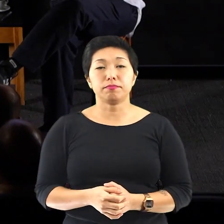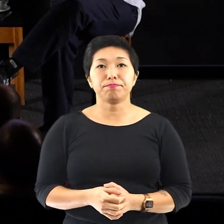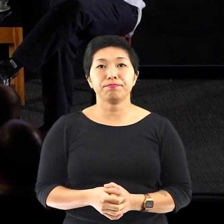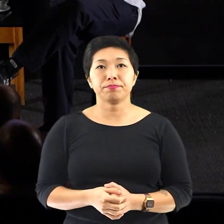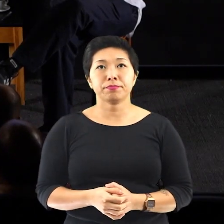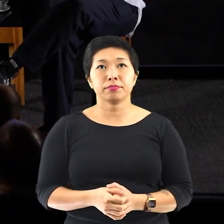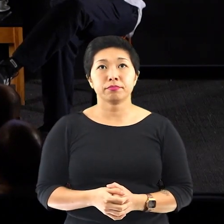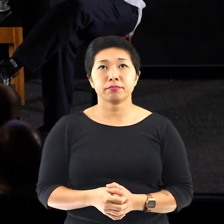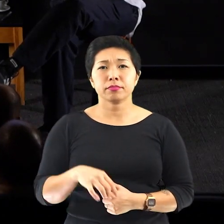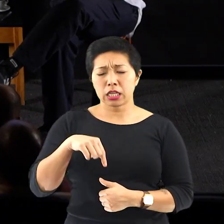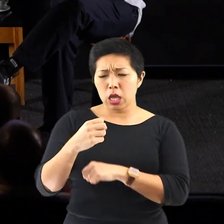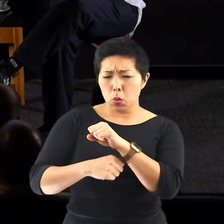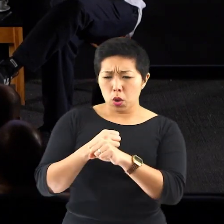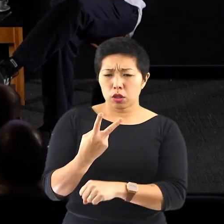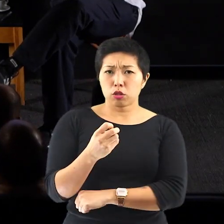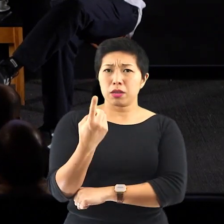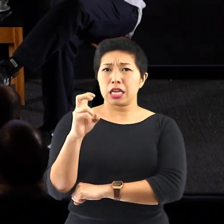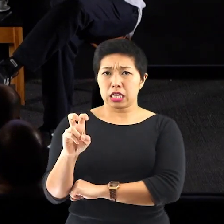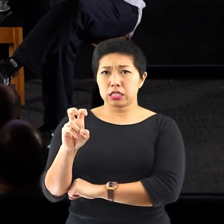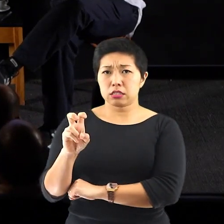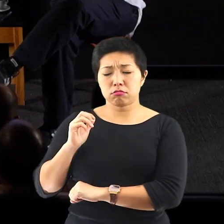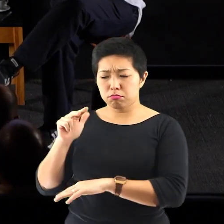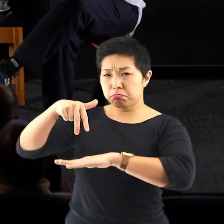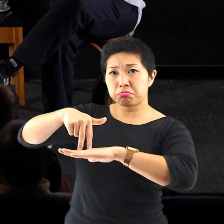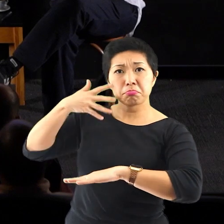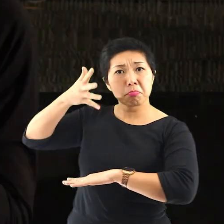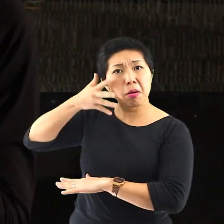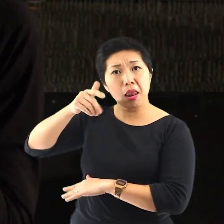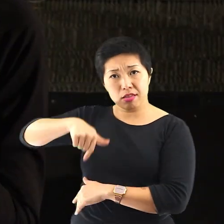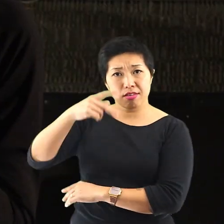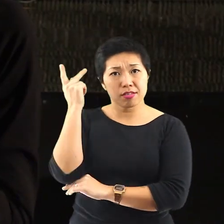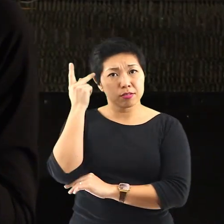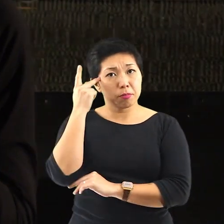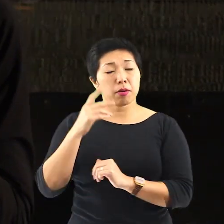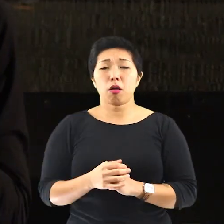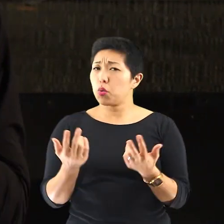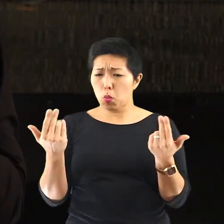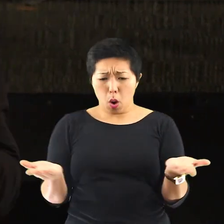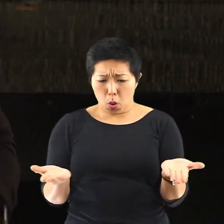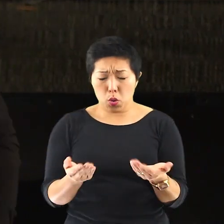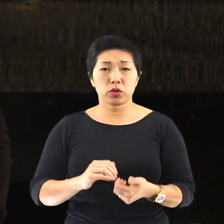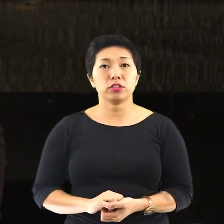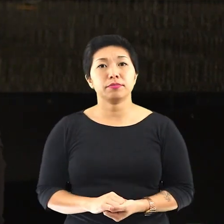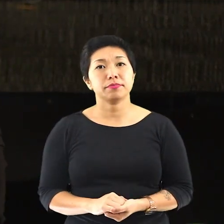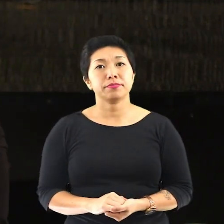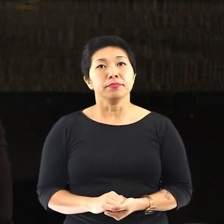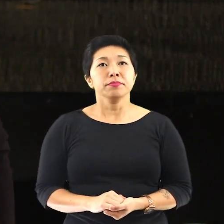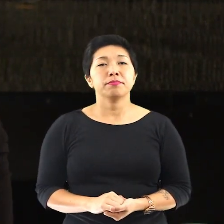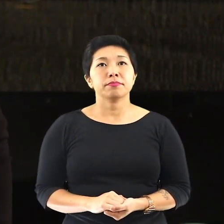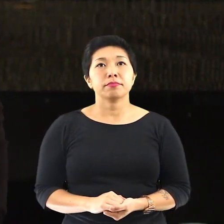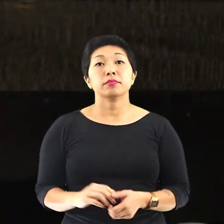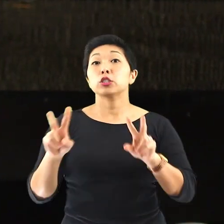Era dezembro de 2015 e fiz uma palestra aqui em São Paulo, como aqui agora,